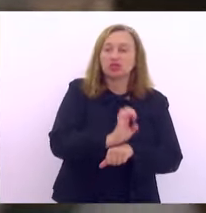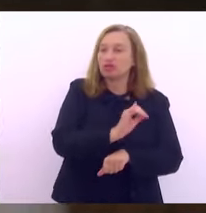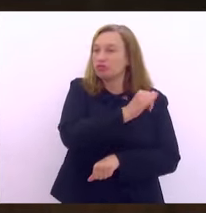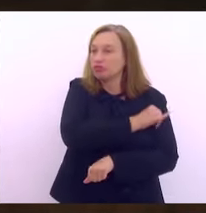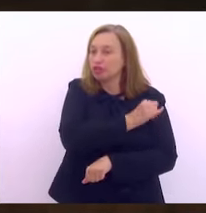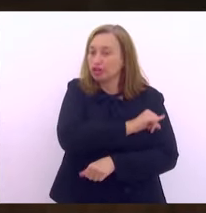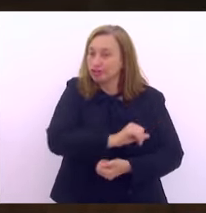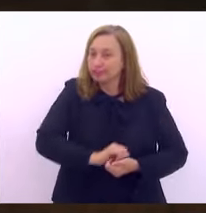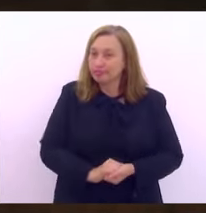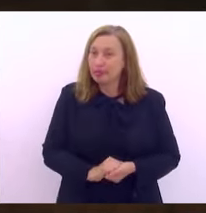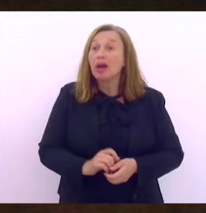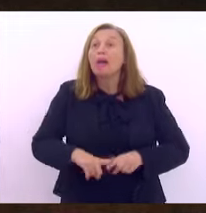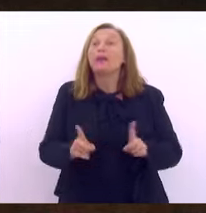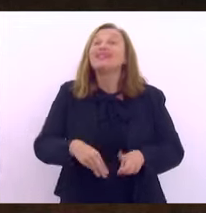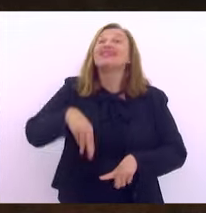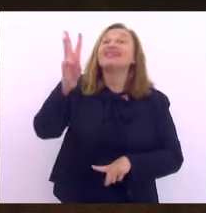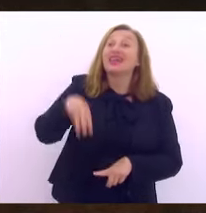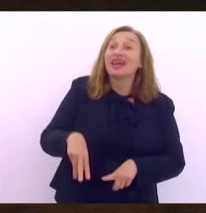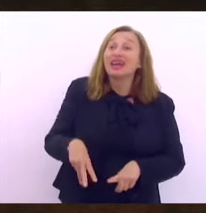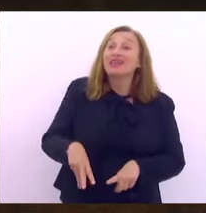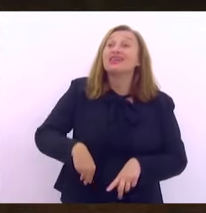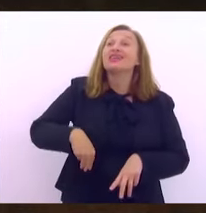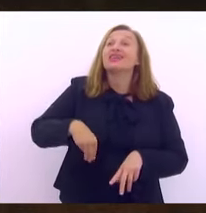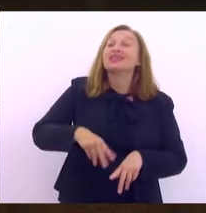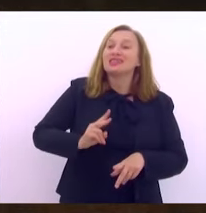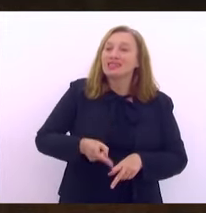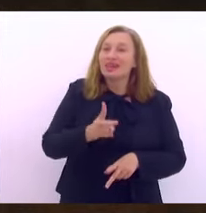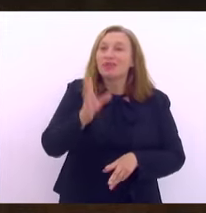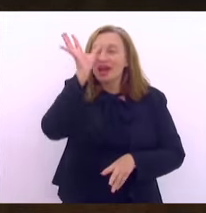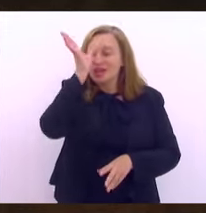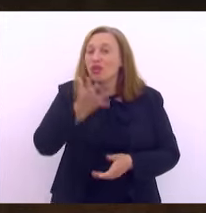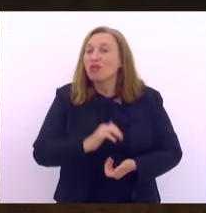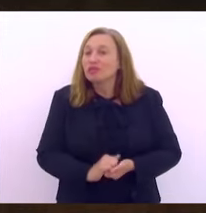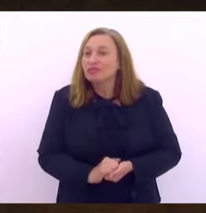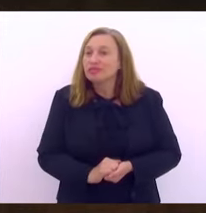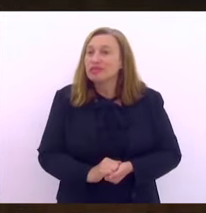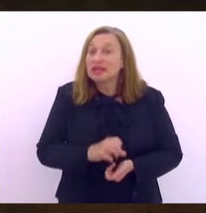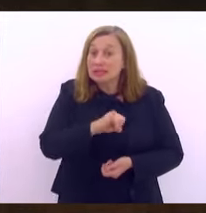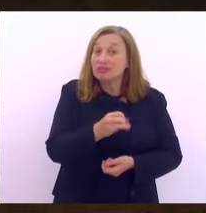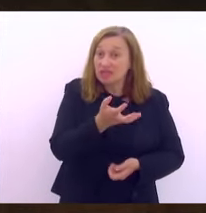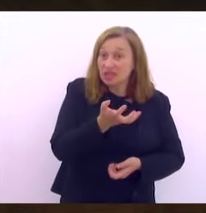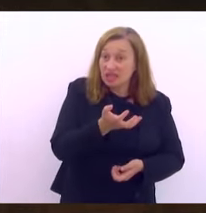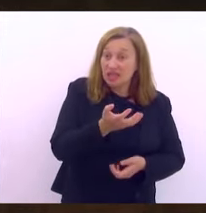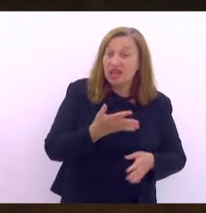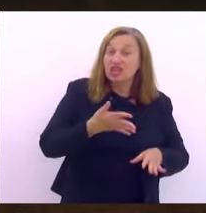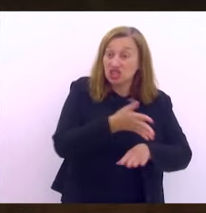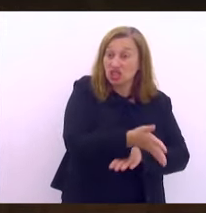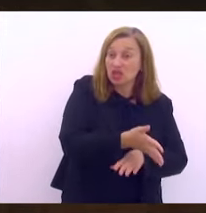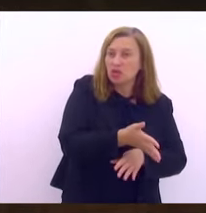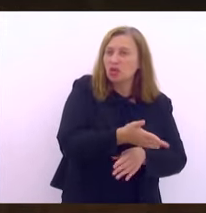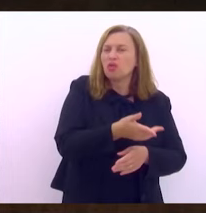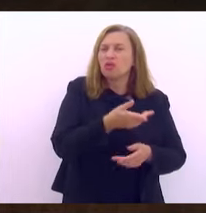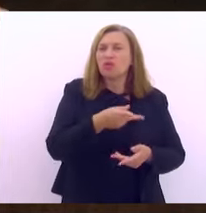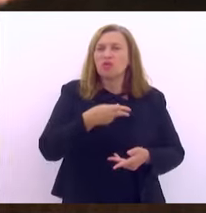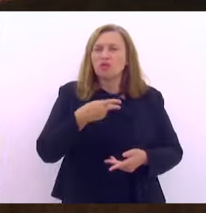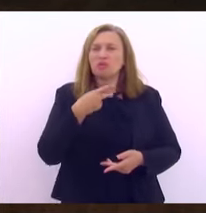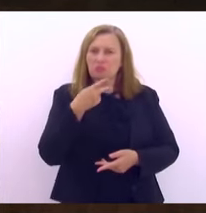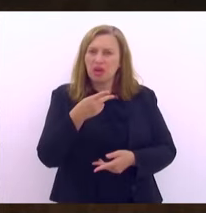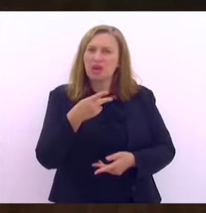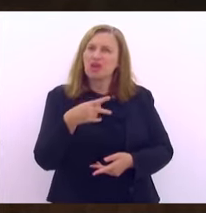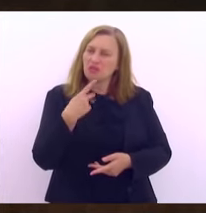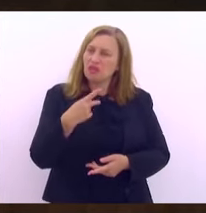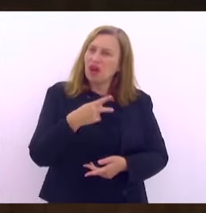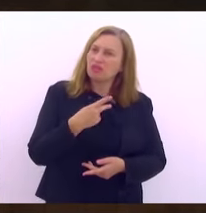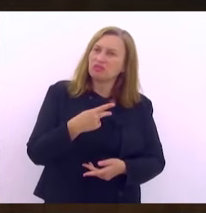Janeiro. Mas quem é que sempre leva a solução? Se você quiser que chegue, como muito bem coloca, muitas das vezes aqui